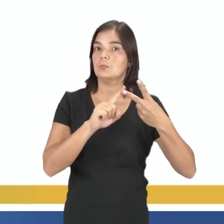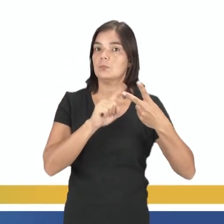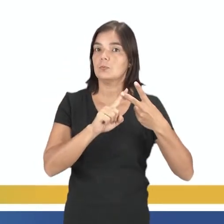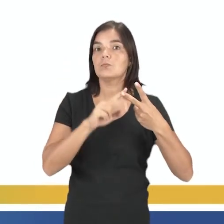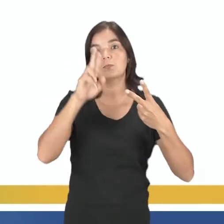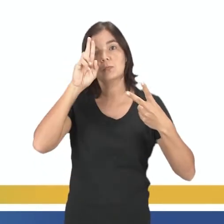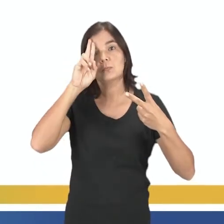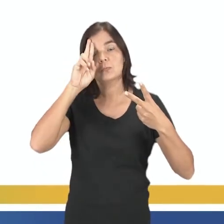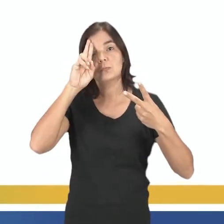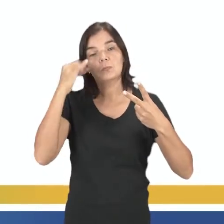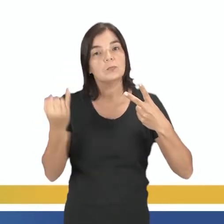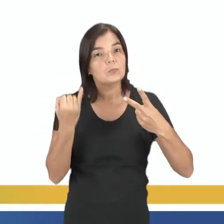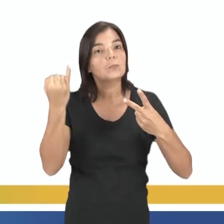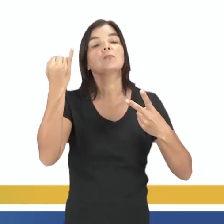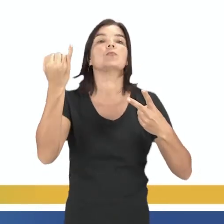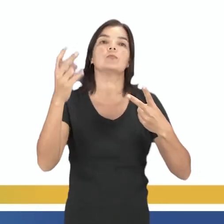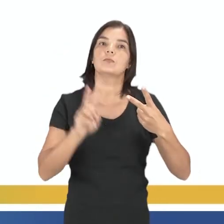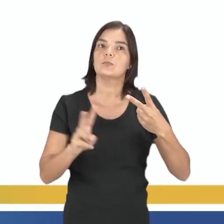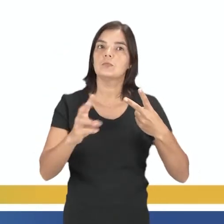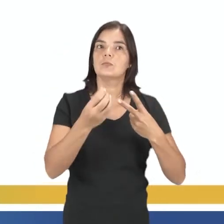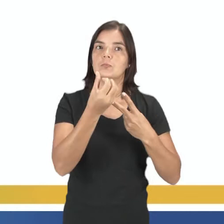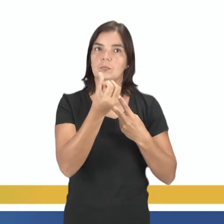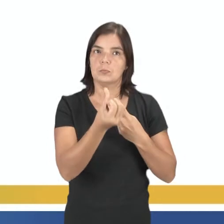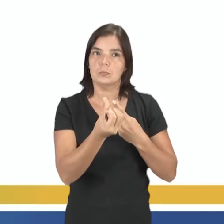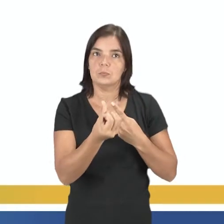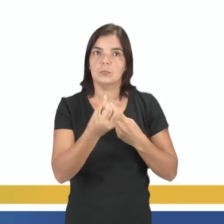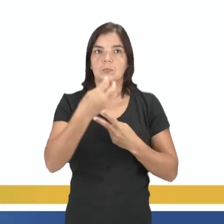você reparar uma coisa, ele deu